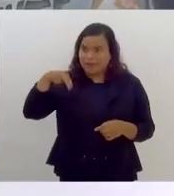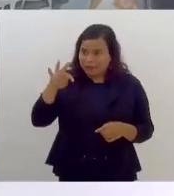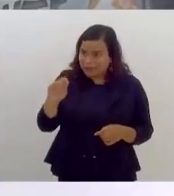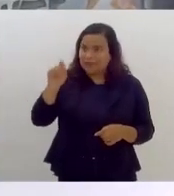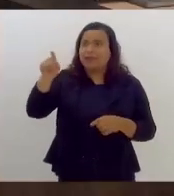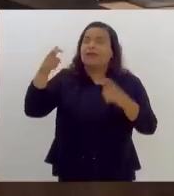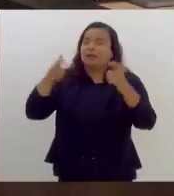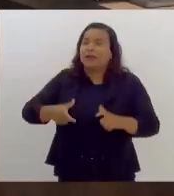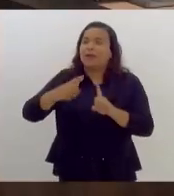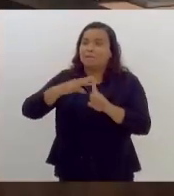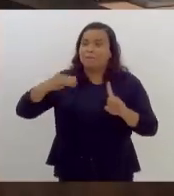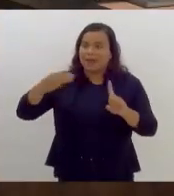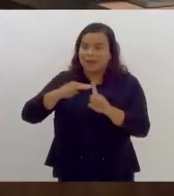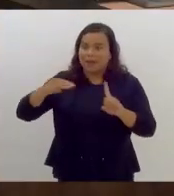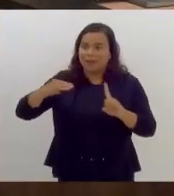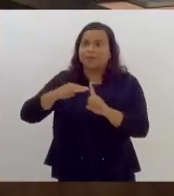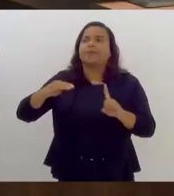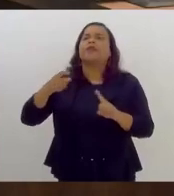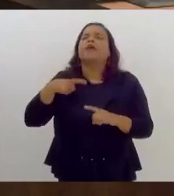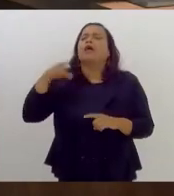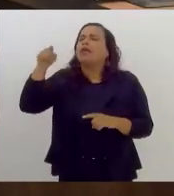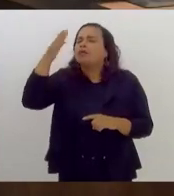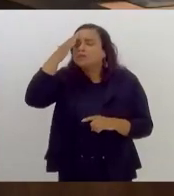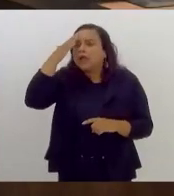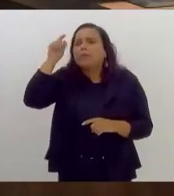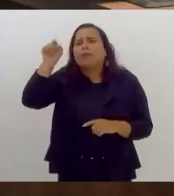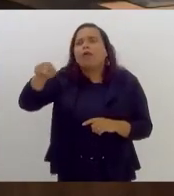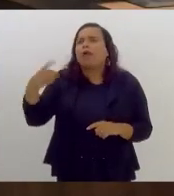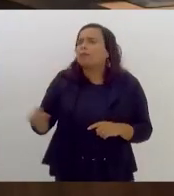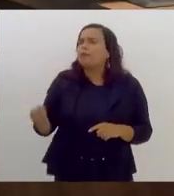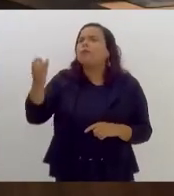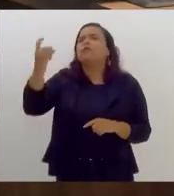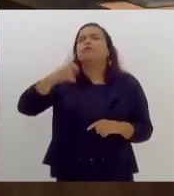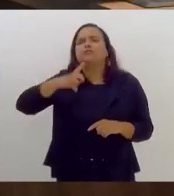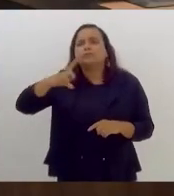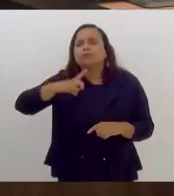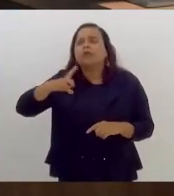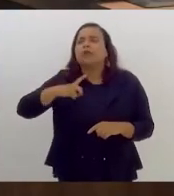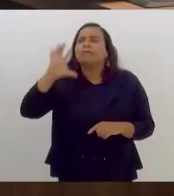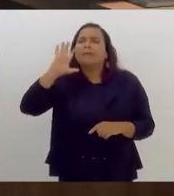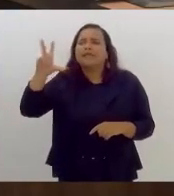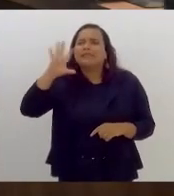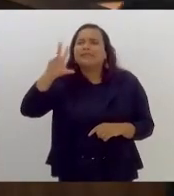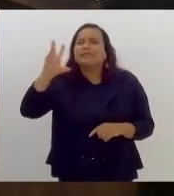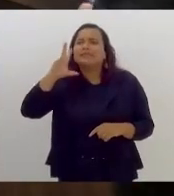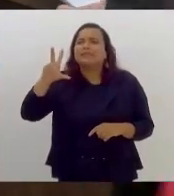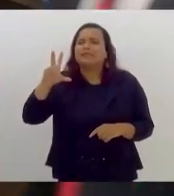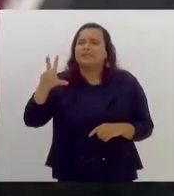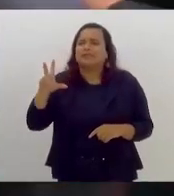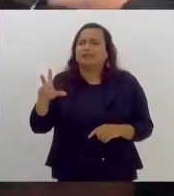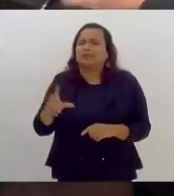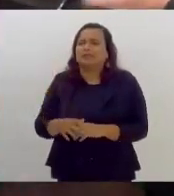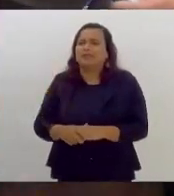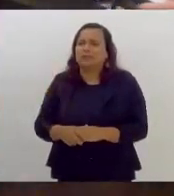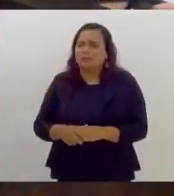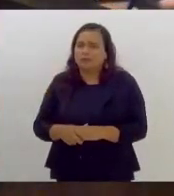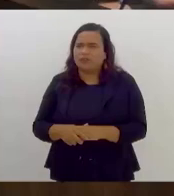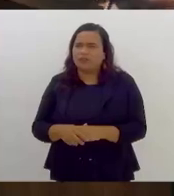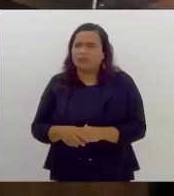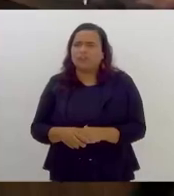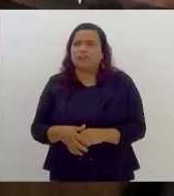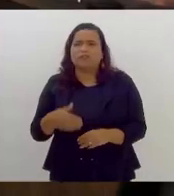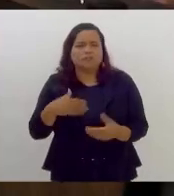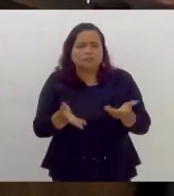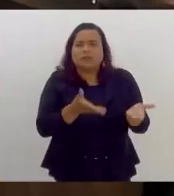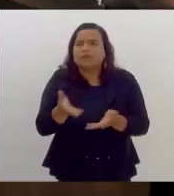culturais são essenciais para pensar a pedagogia a partir da educação, a